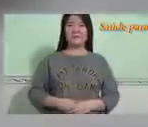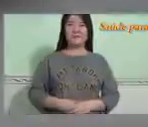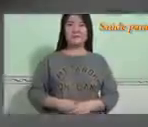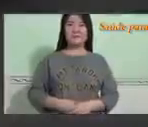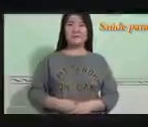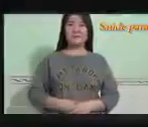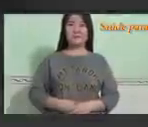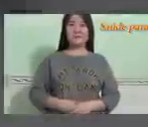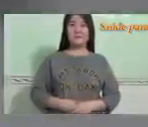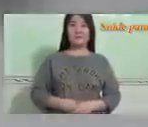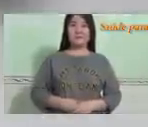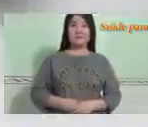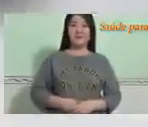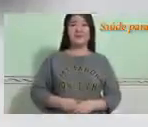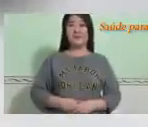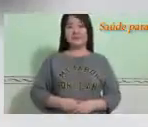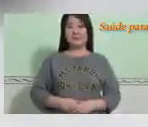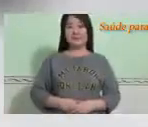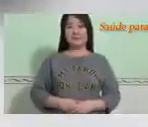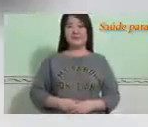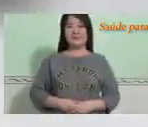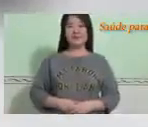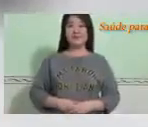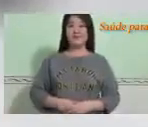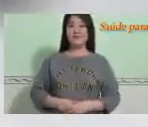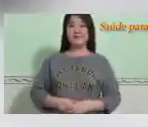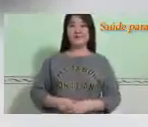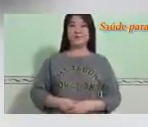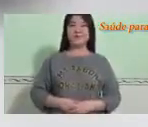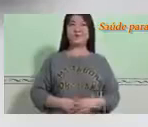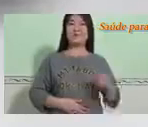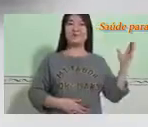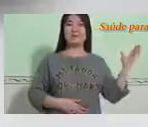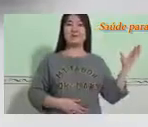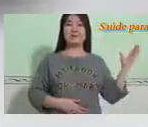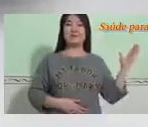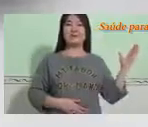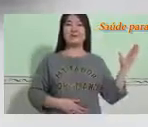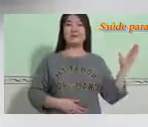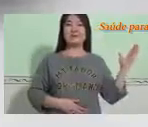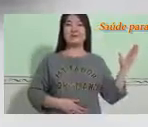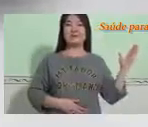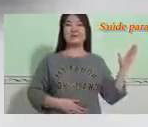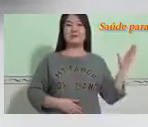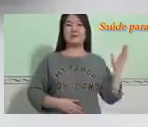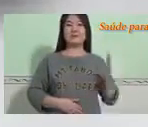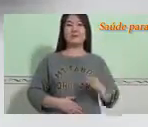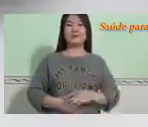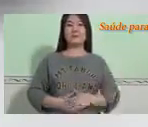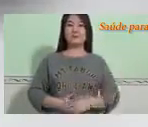as enzimas digestivas, perdem estes nutrientes nas fezes, se complementa com suplementos